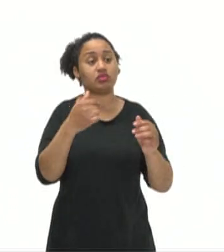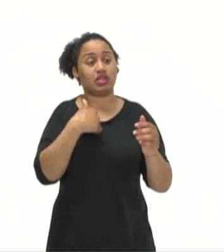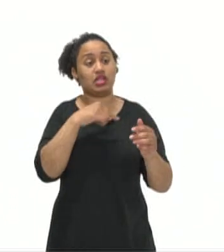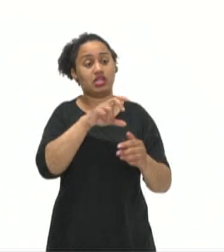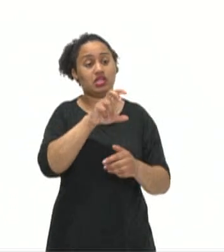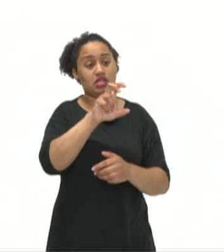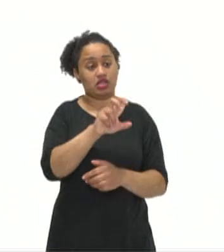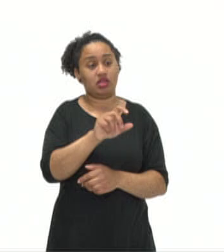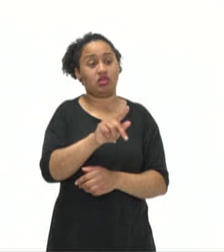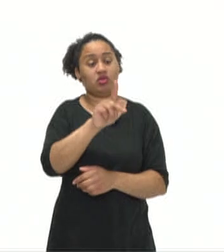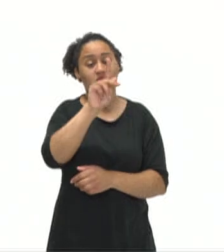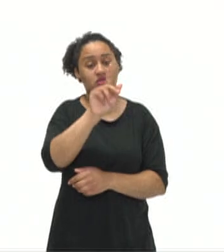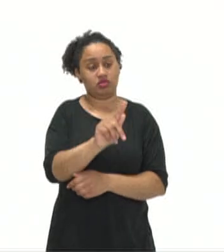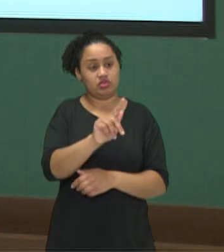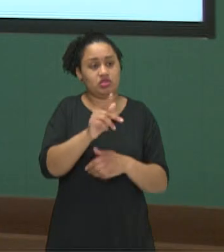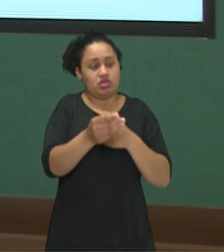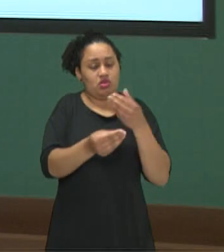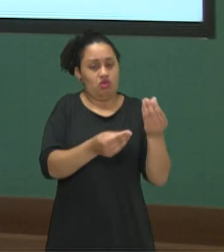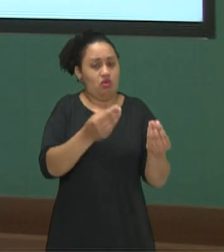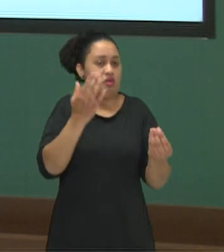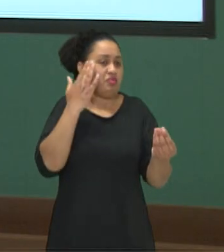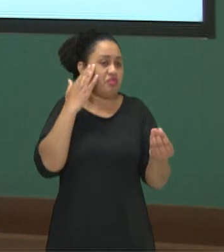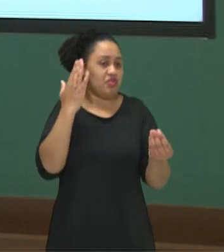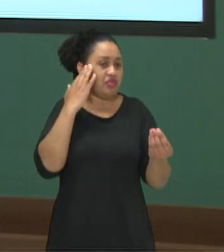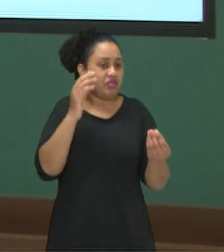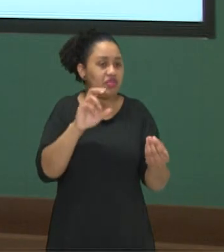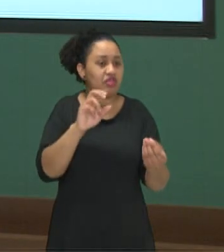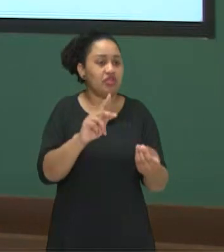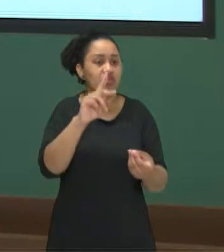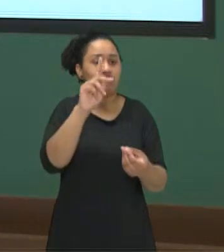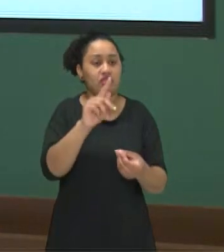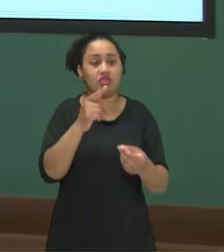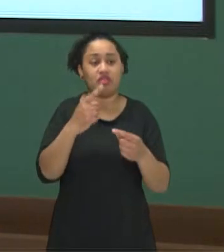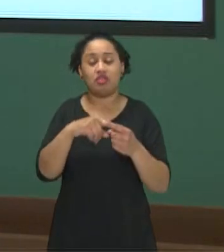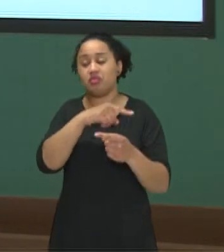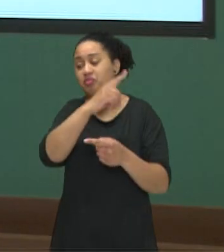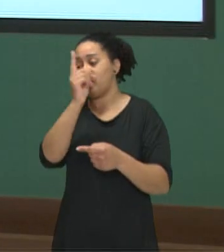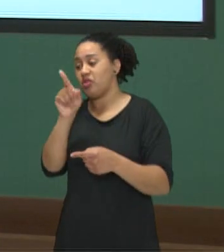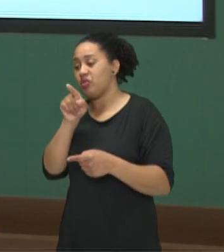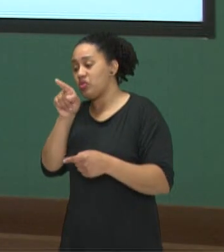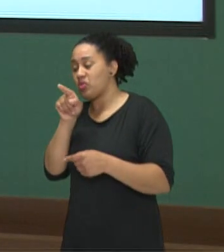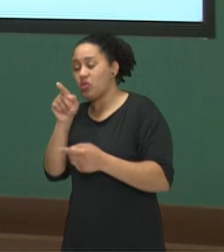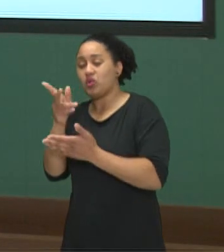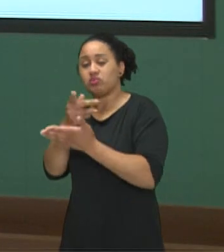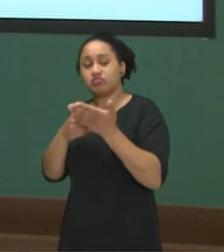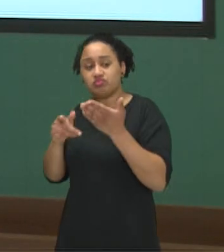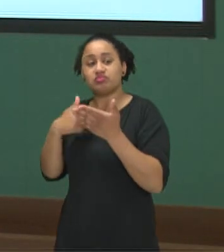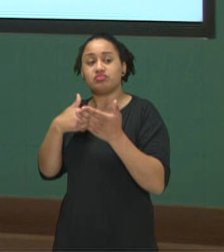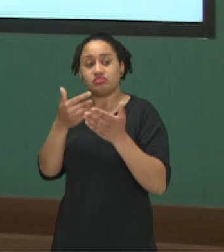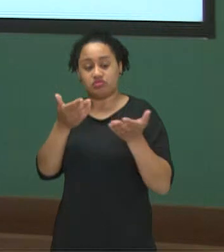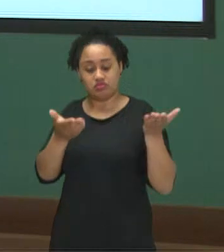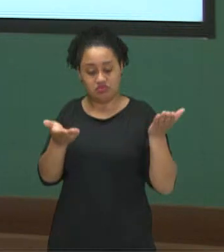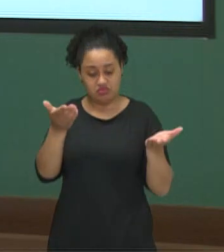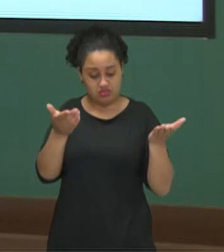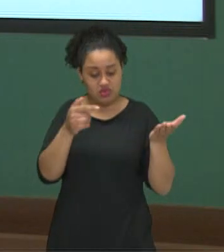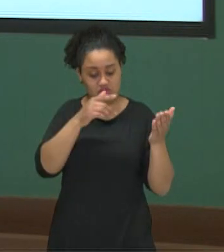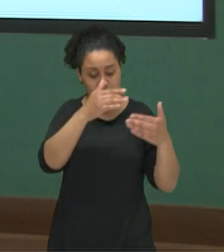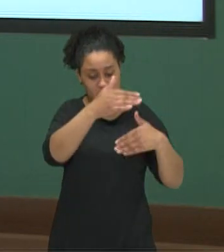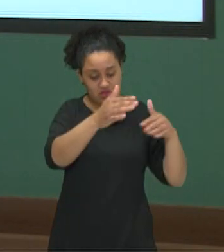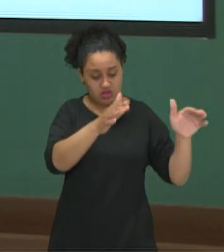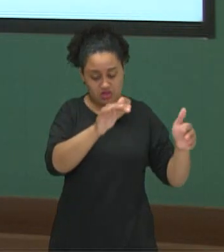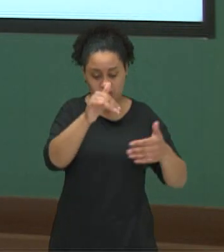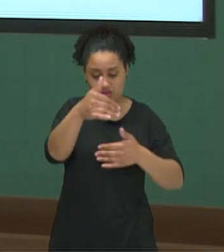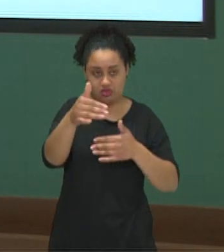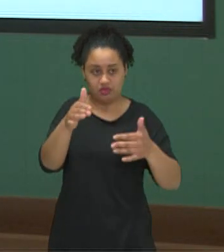5 quilogramas. Como que eu sei que marcam 5 quilogramas? Porque no desenho, num prato está mostrando 2